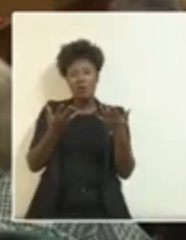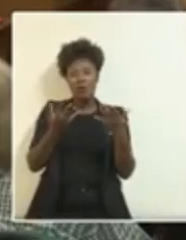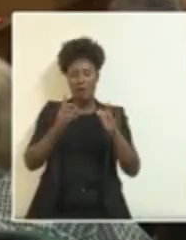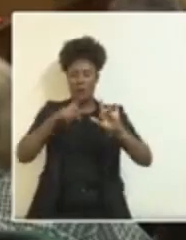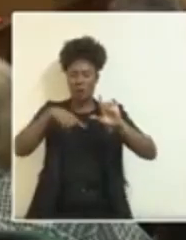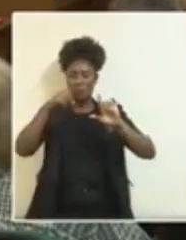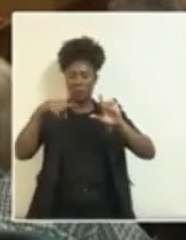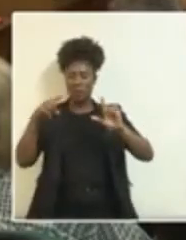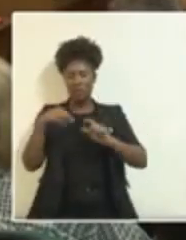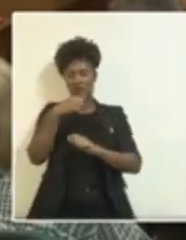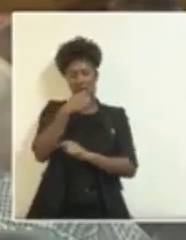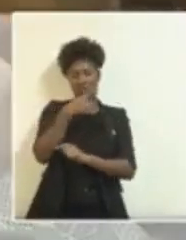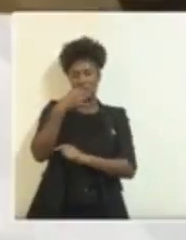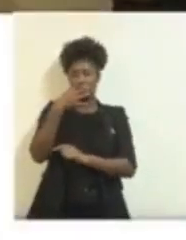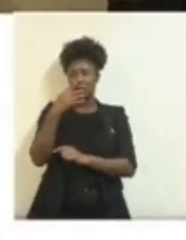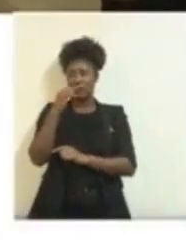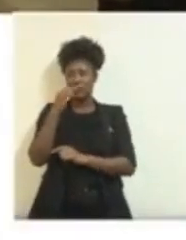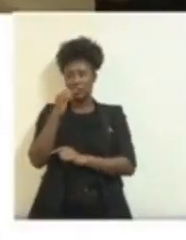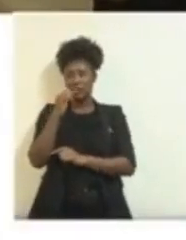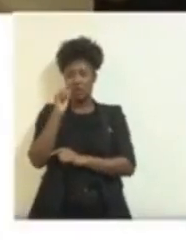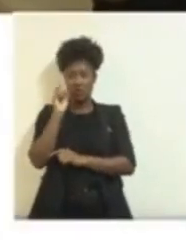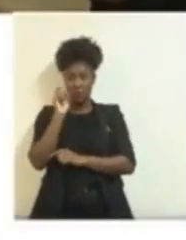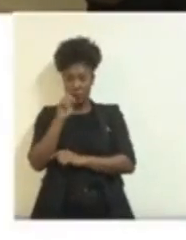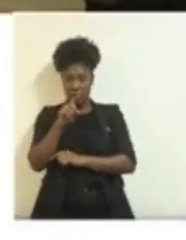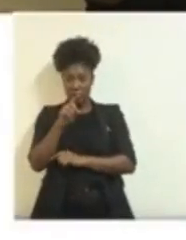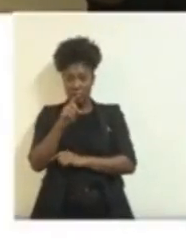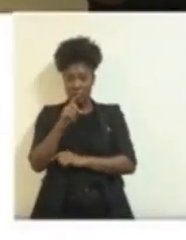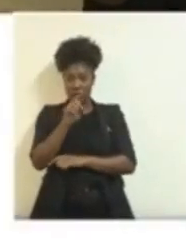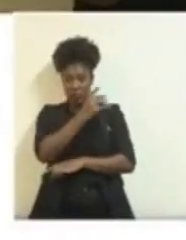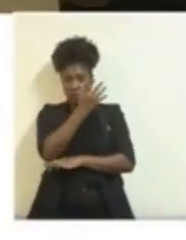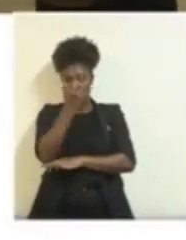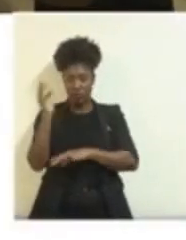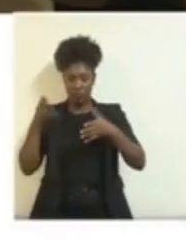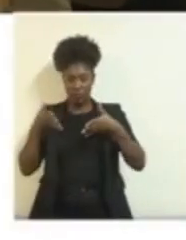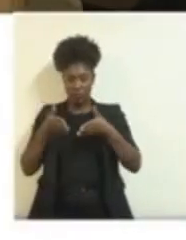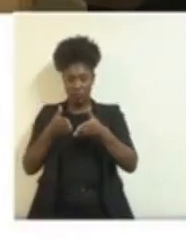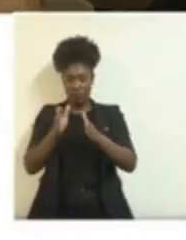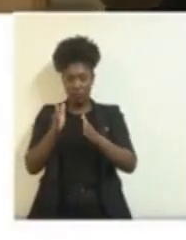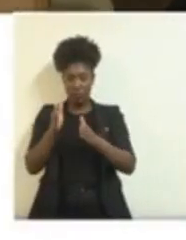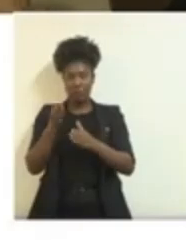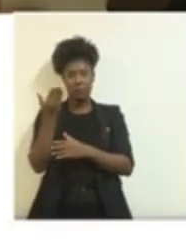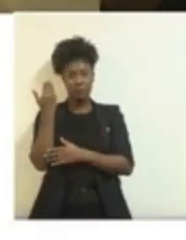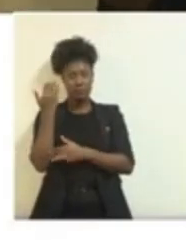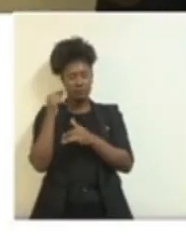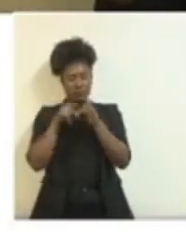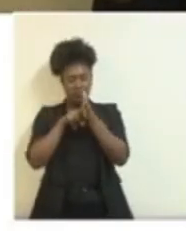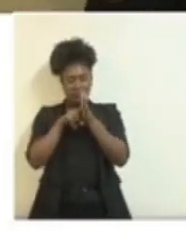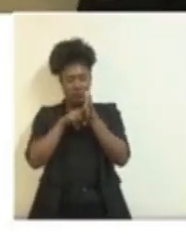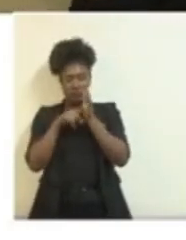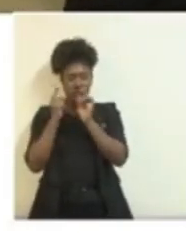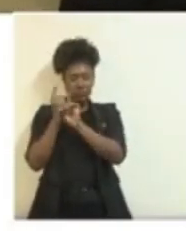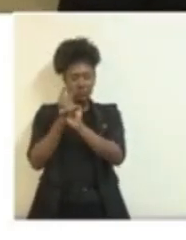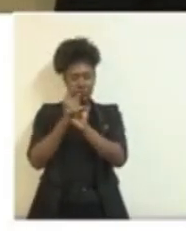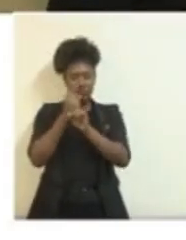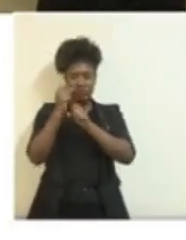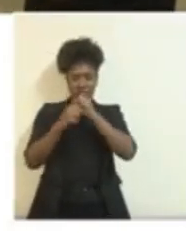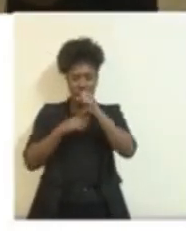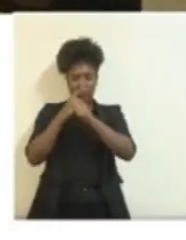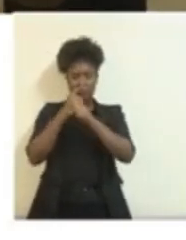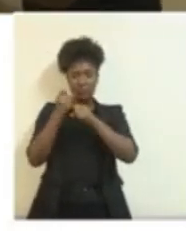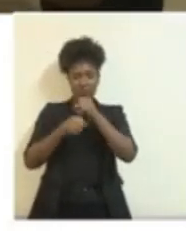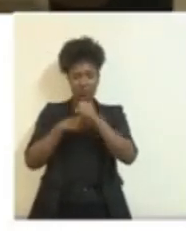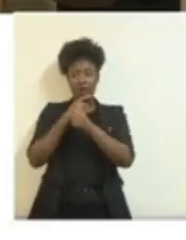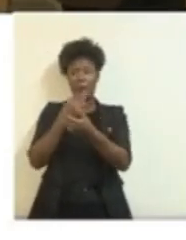de 147 mil hectares, que é o que foi estimado, aqui eu estimei com base nos dados do Mapiomas, por ano são